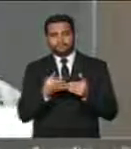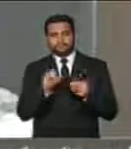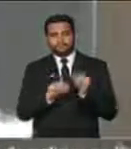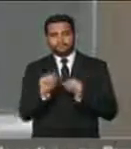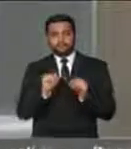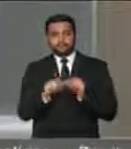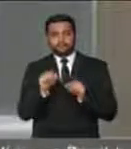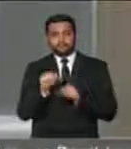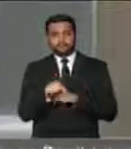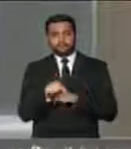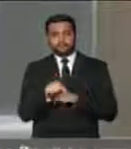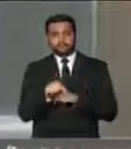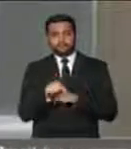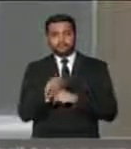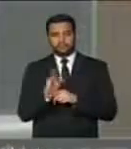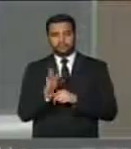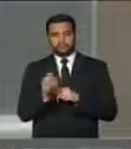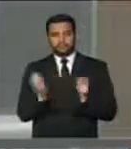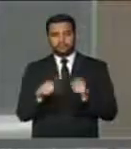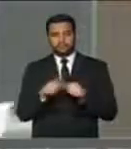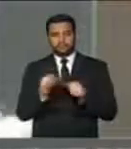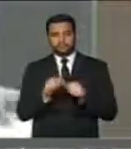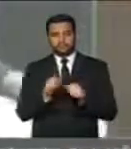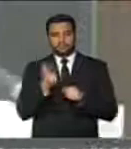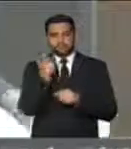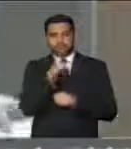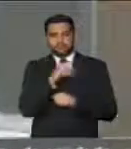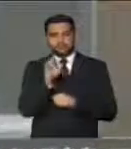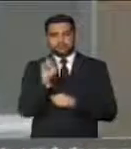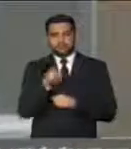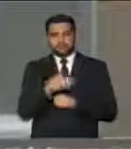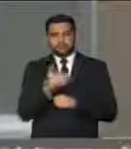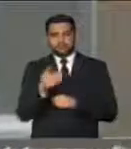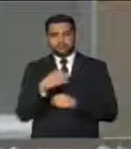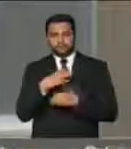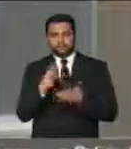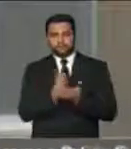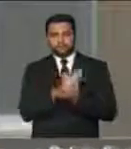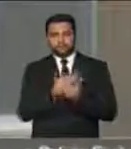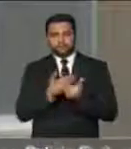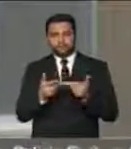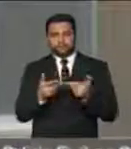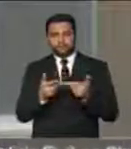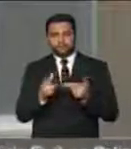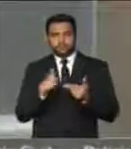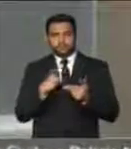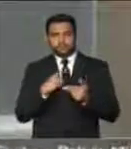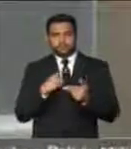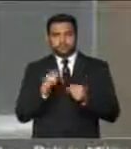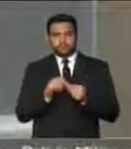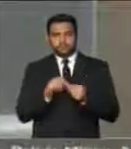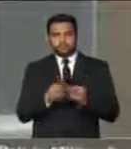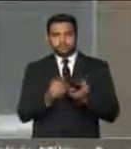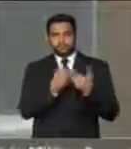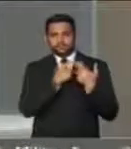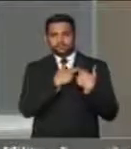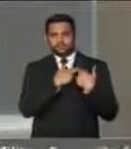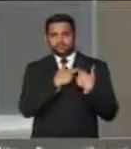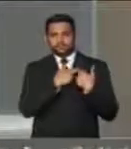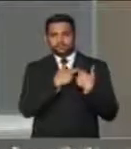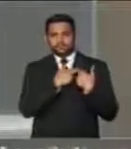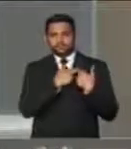daquilo que pode ser considerado, sim, algo que teria que ser de